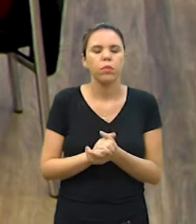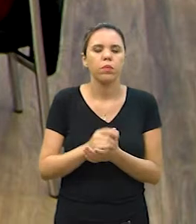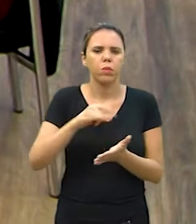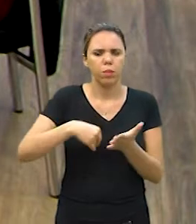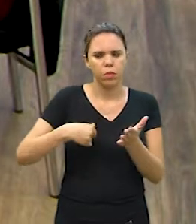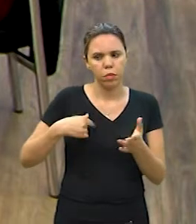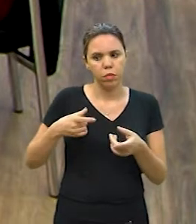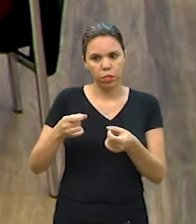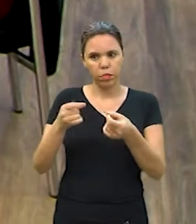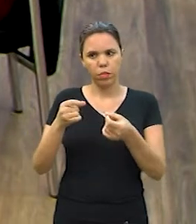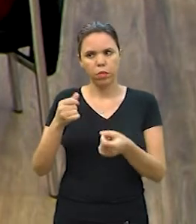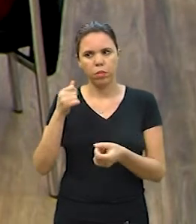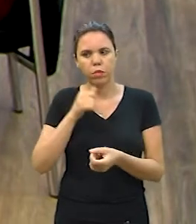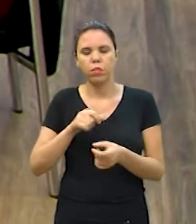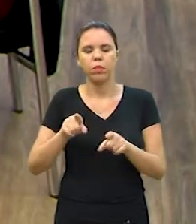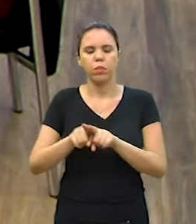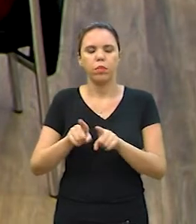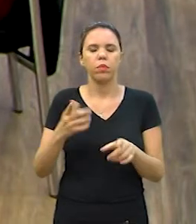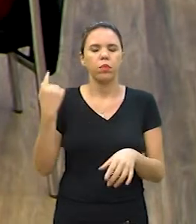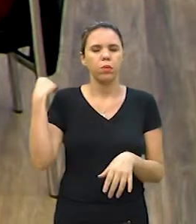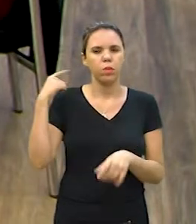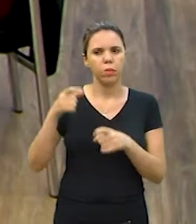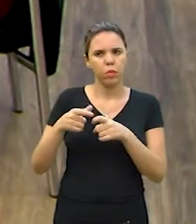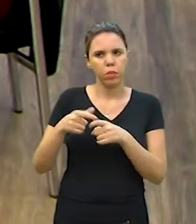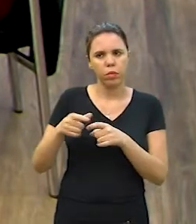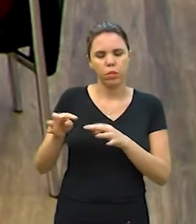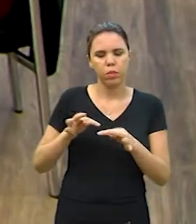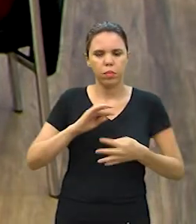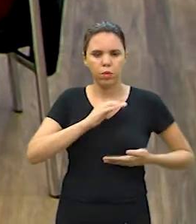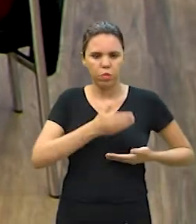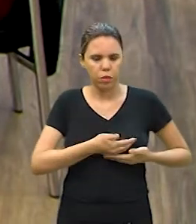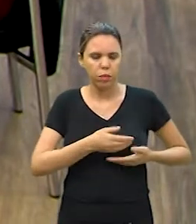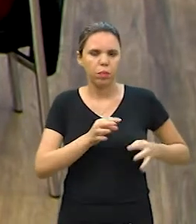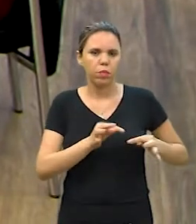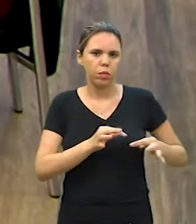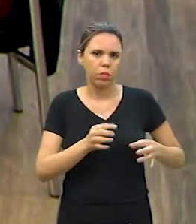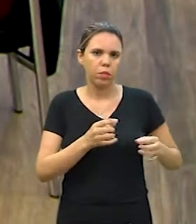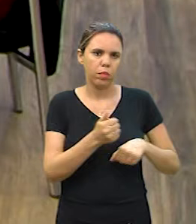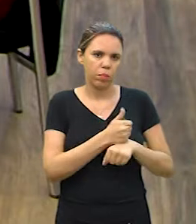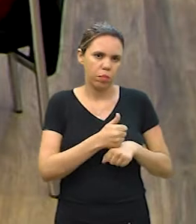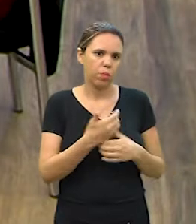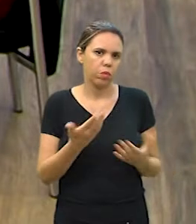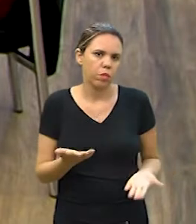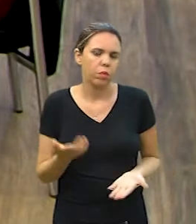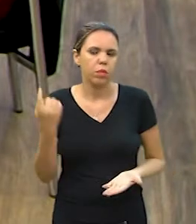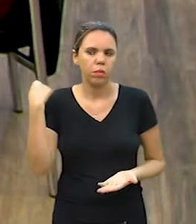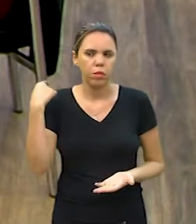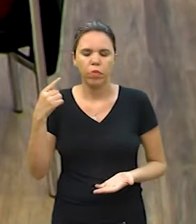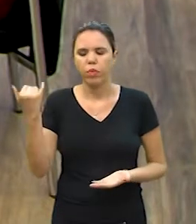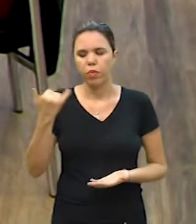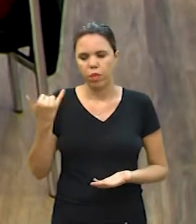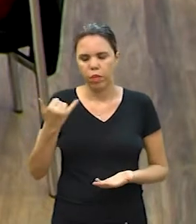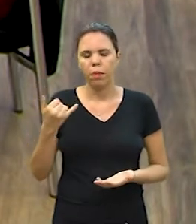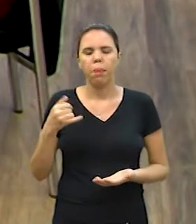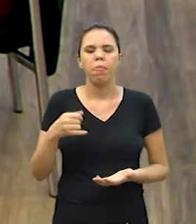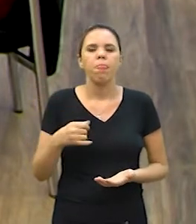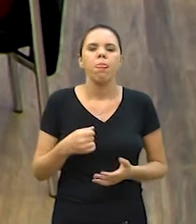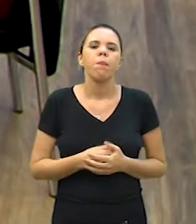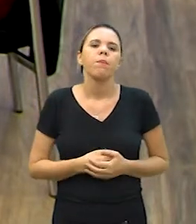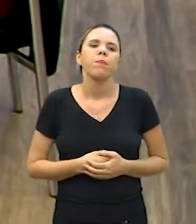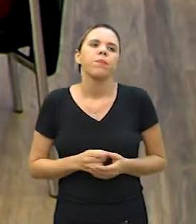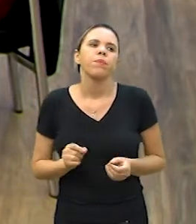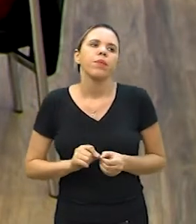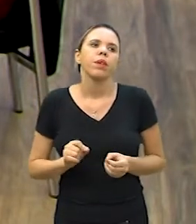recebeu um diagnóstico, nós passamos por um médico, um mastologista, um especialista, e ele falou que